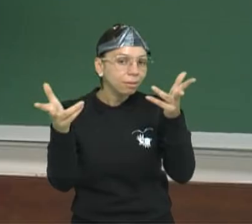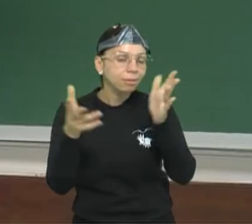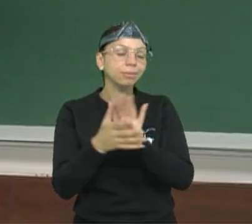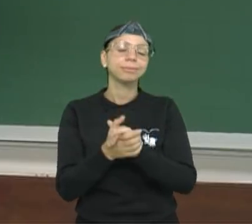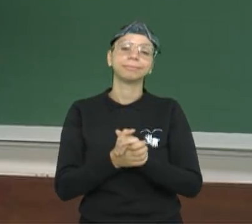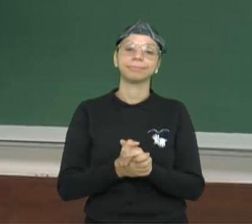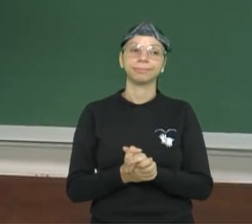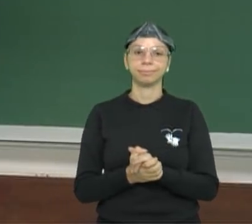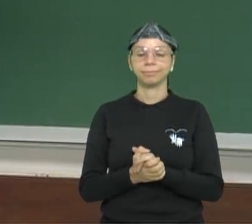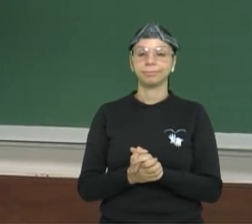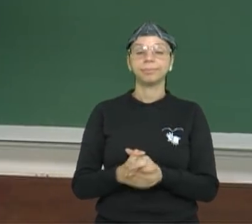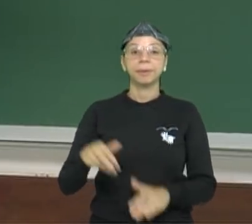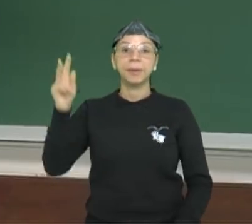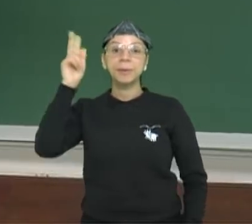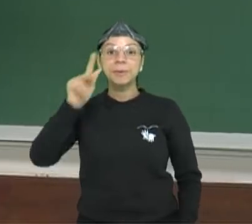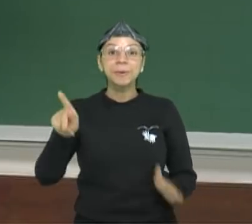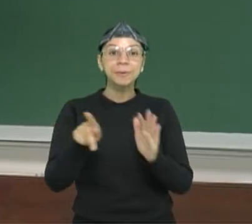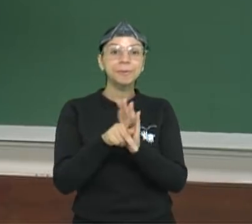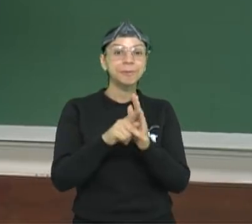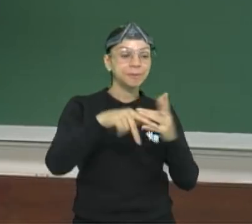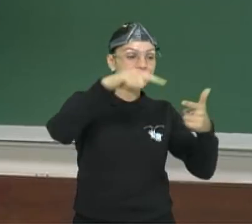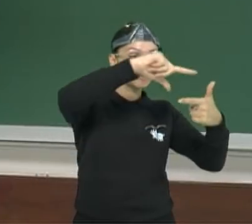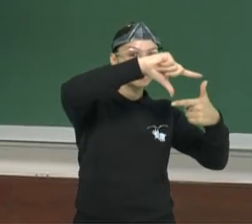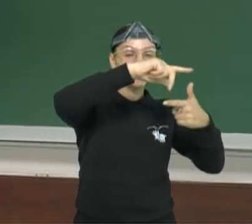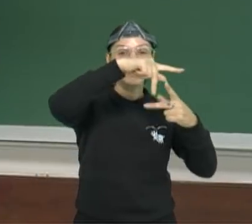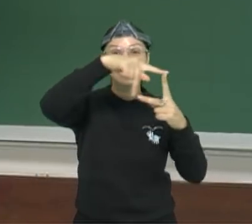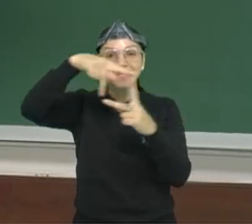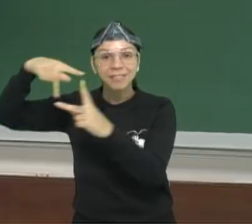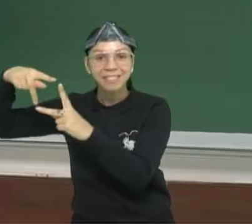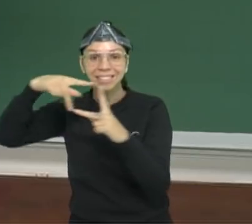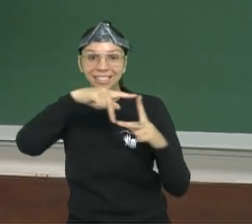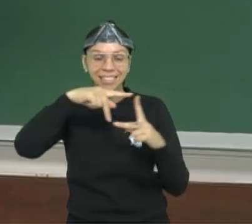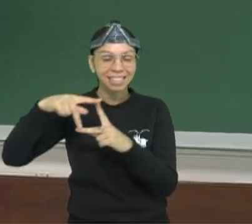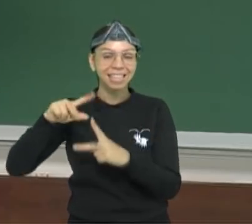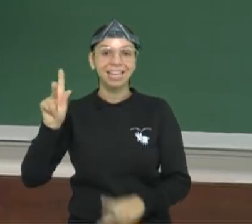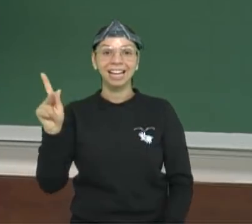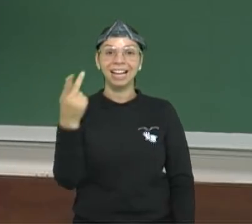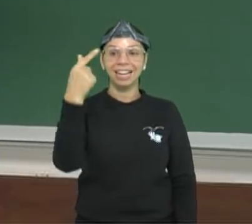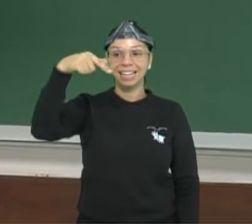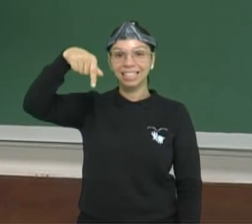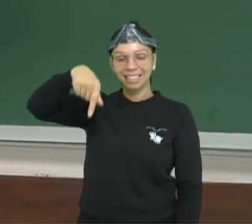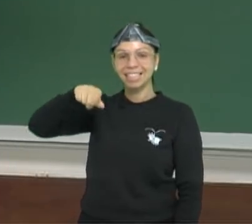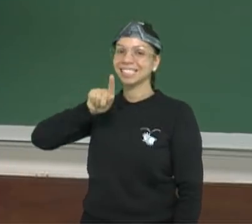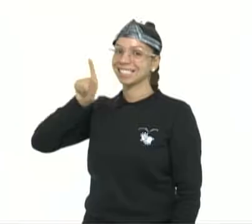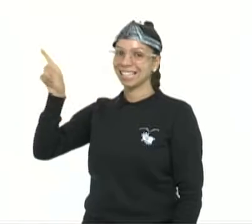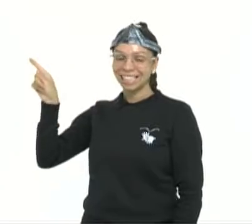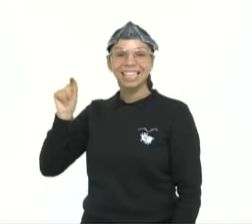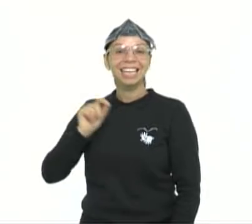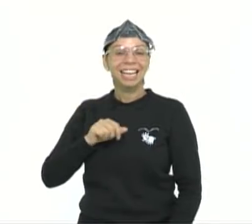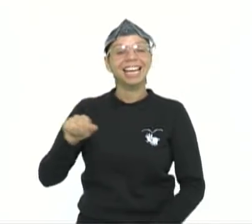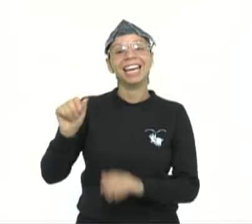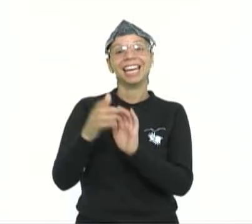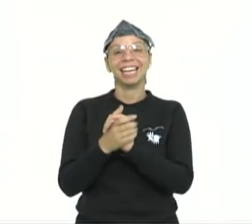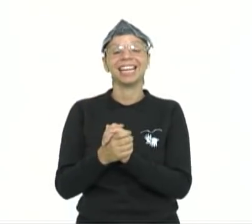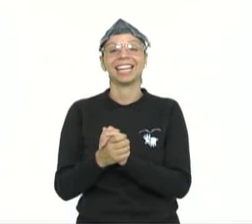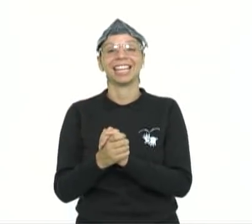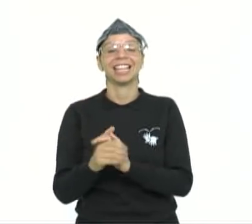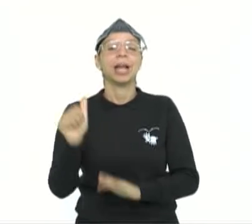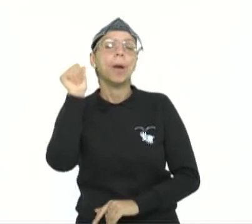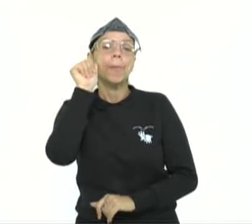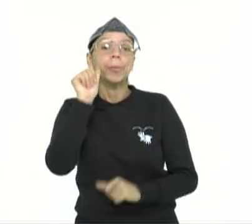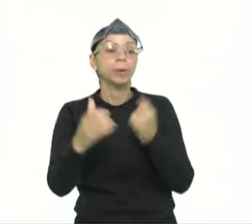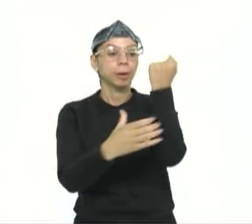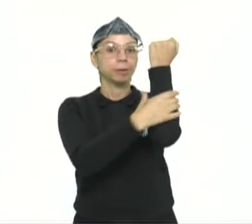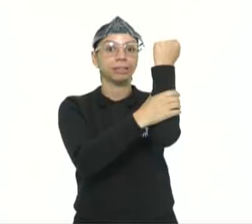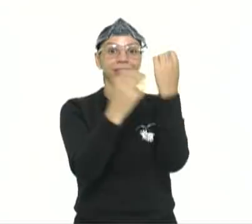gente vai falar sobre as histórias em quadrinhos, as nossas HQ. Essa daqui é da Mulher Maravilha, muito bem, eu acredito que você deva conhecer,